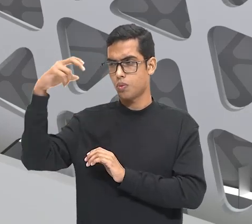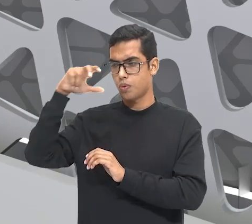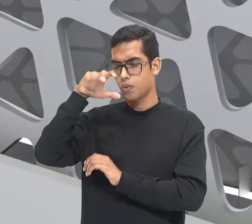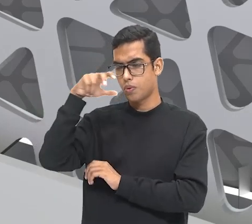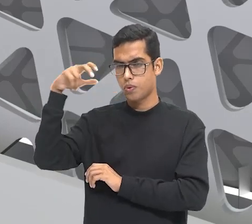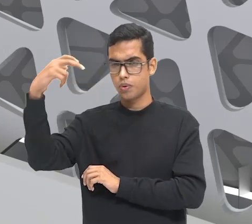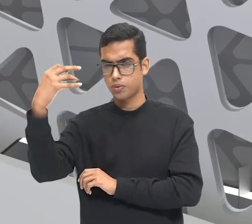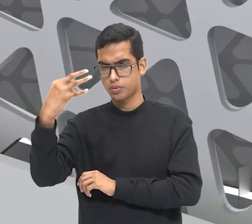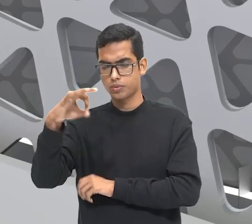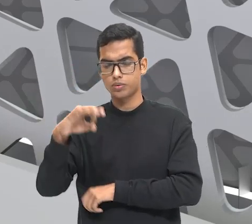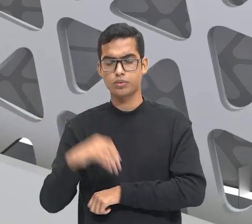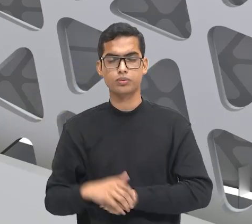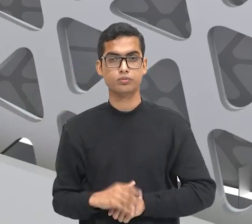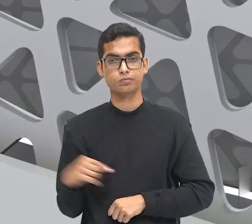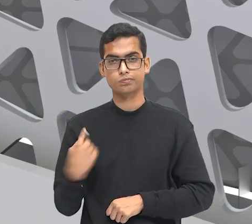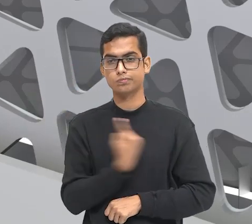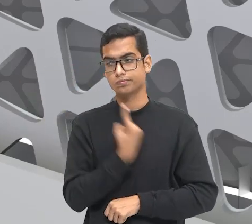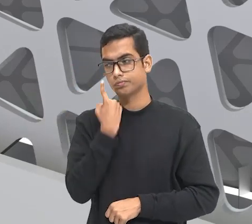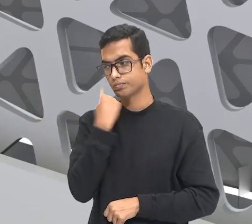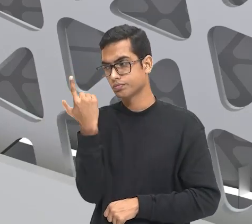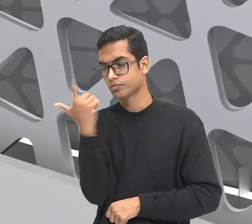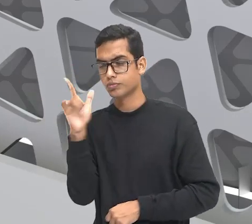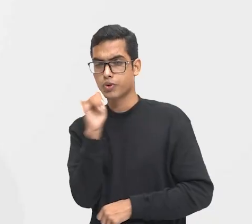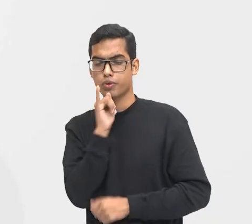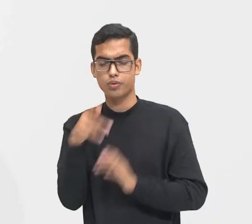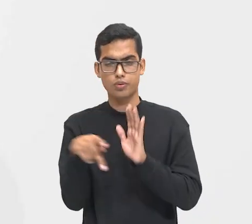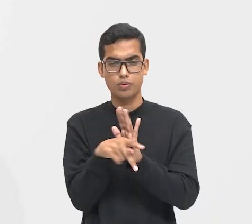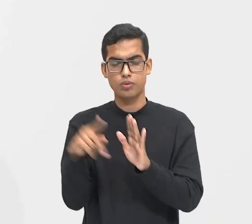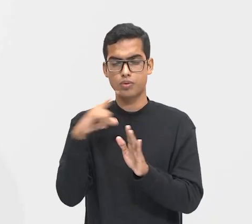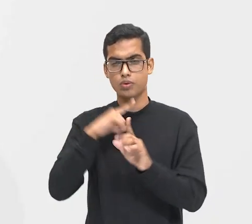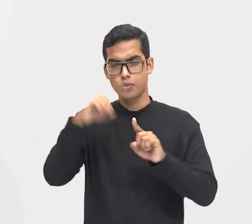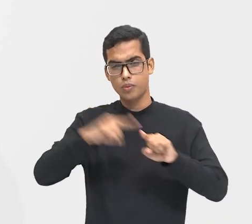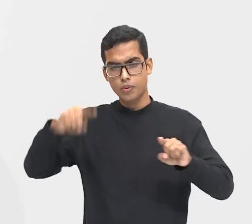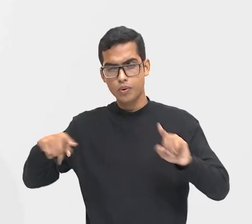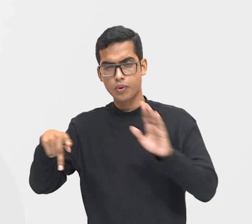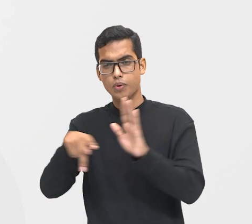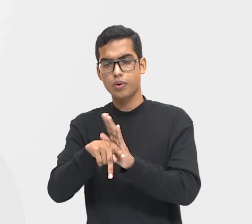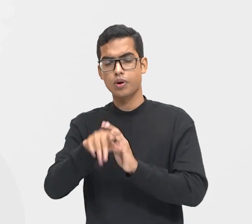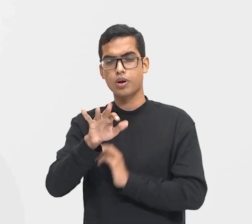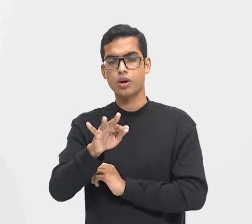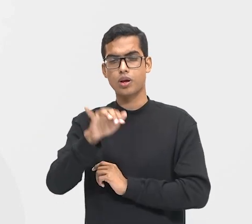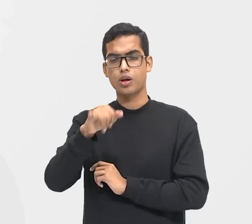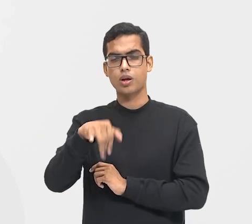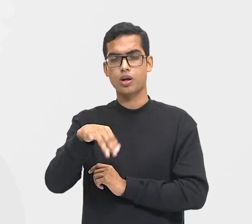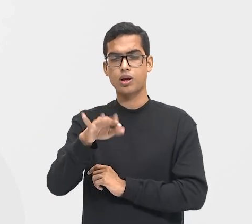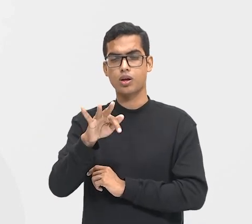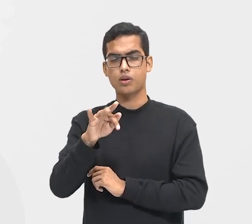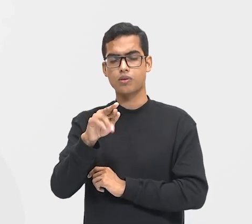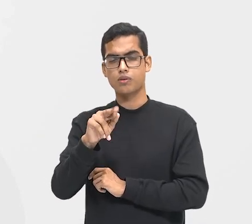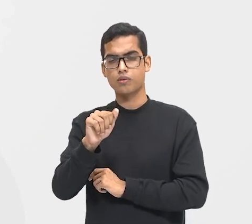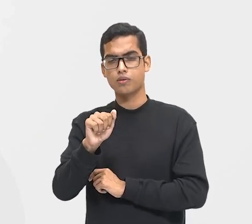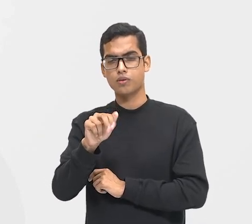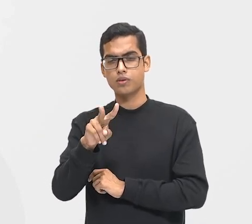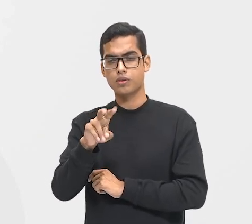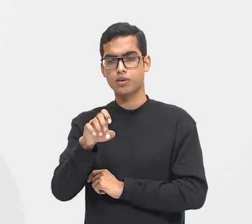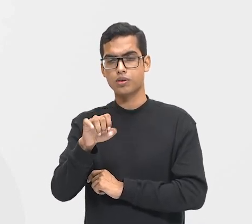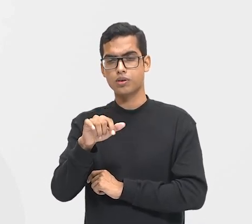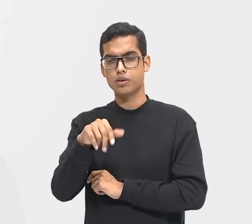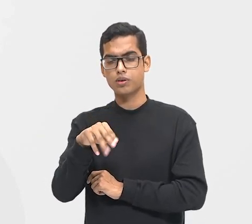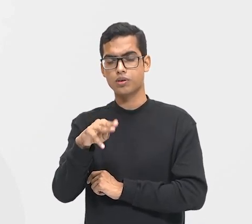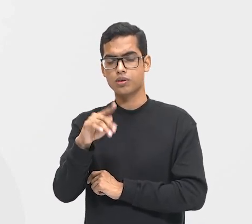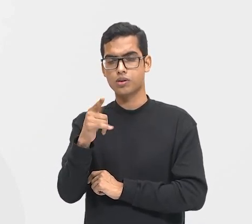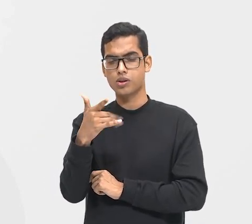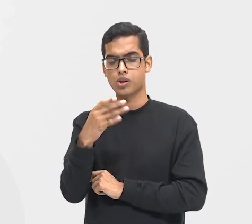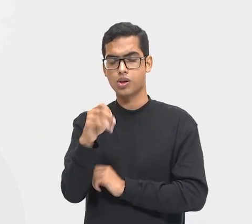certo? Muito bem. A gente vai observar agora um outro exemplo de onda, né? Que são os infravermelhos. No caso do infravermelho, ele tem